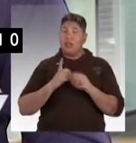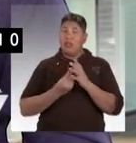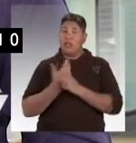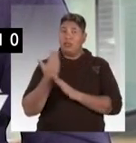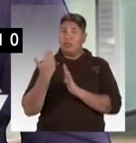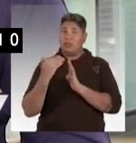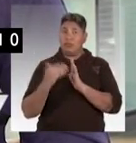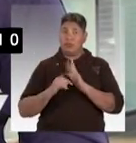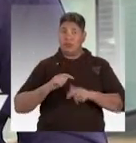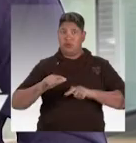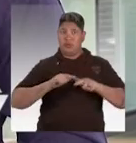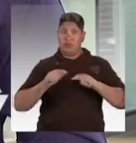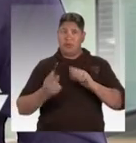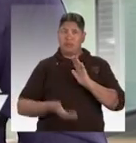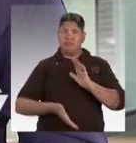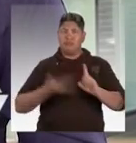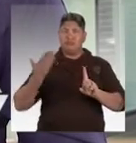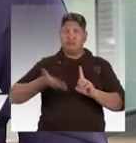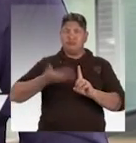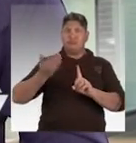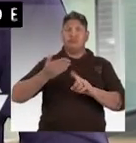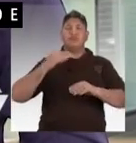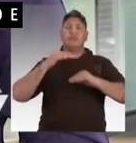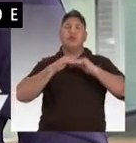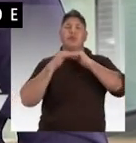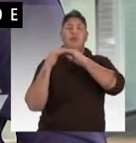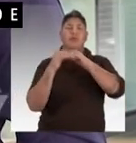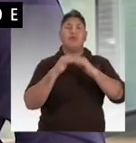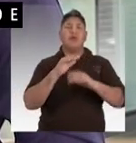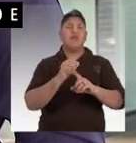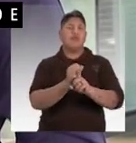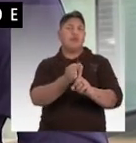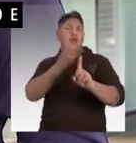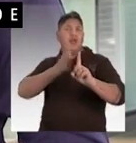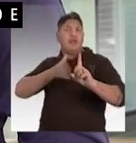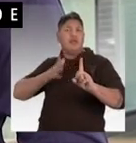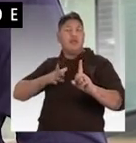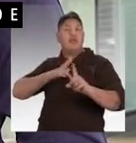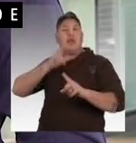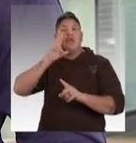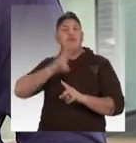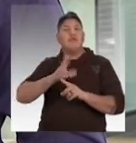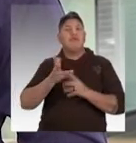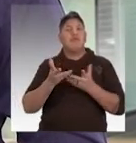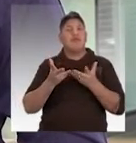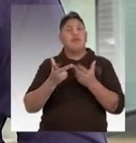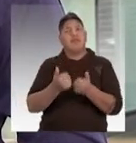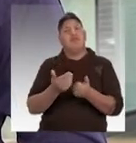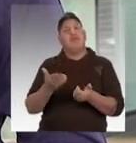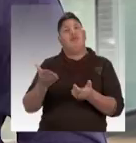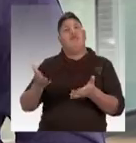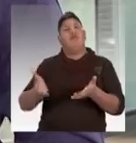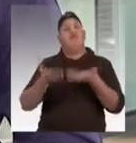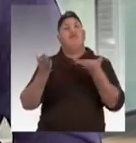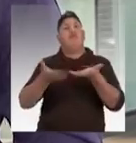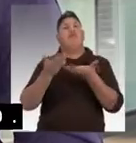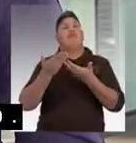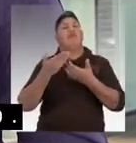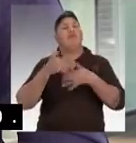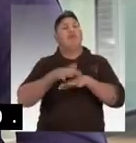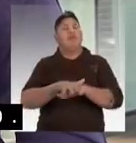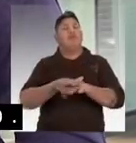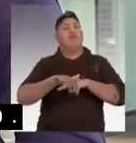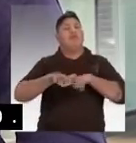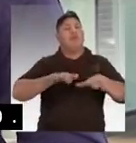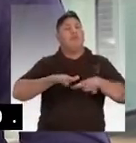Plano de Trabalho de Promoção da Igualdade e da Empregabilidade LGBT, que visa qualificar e promover a inclusão